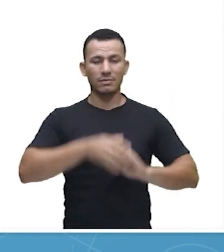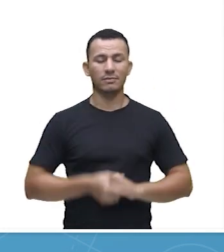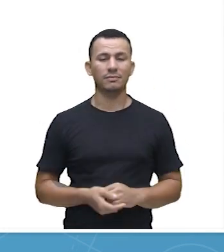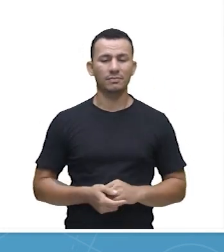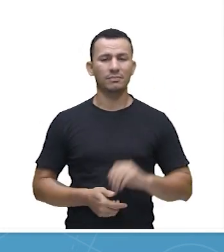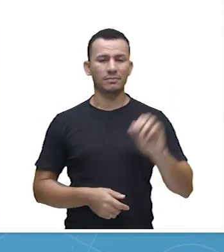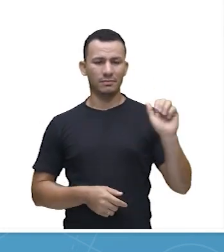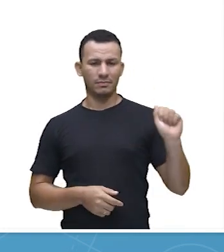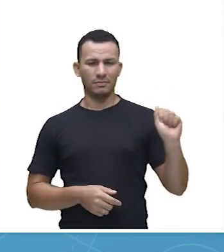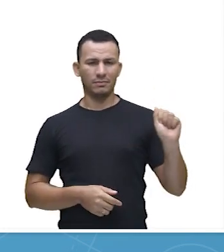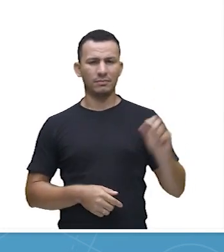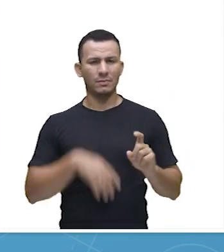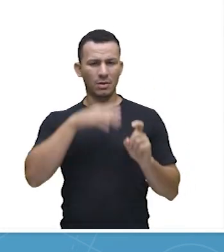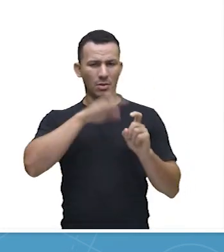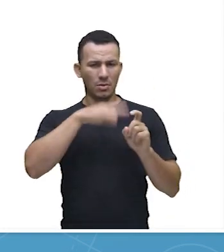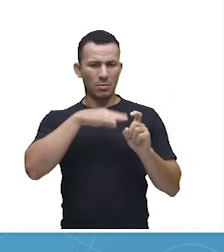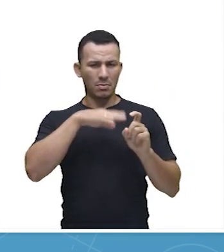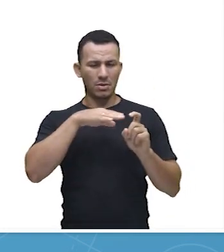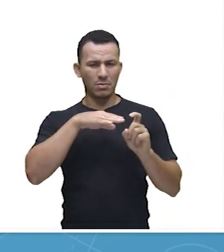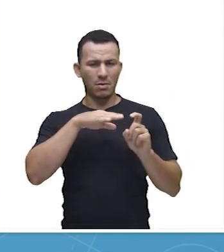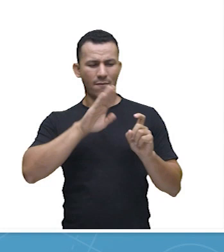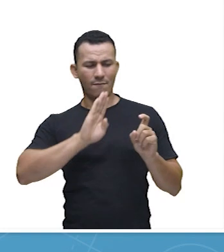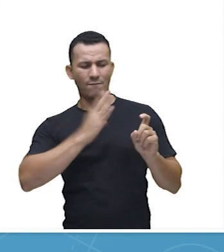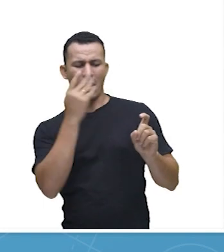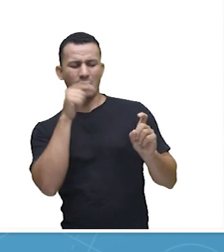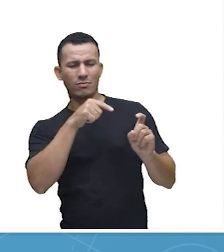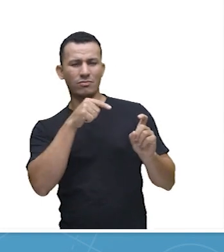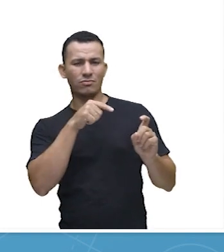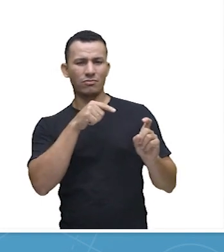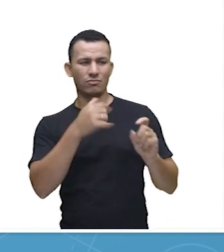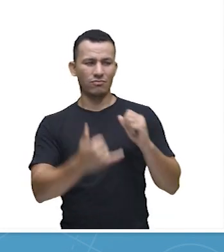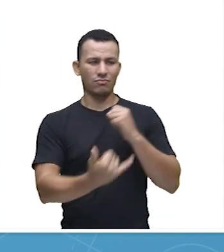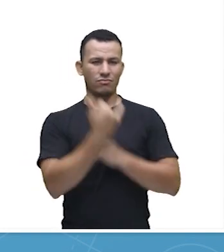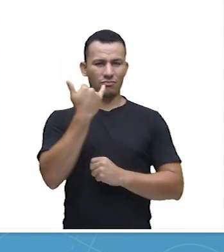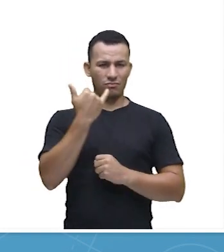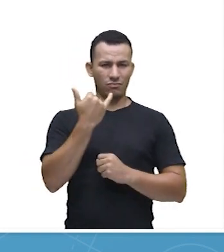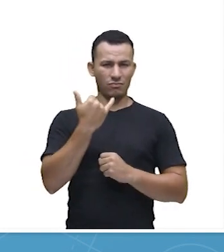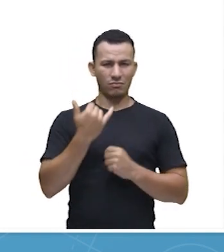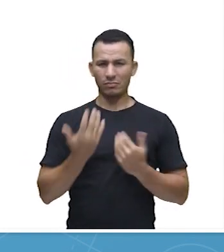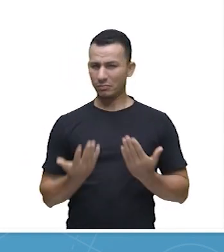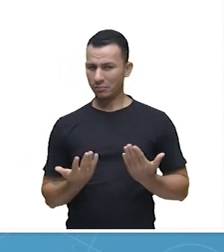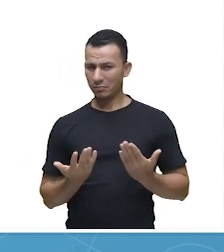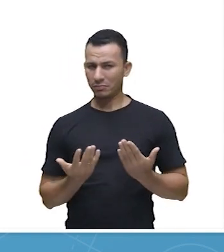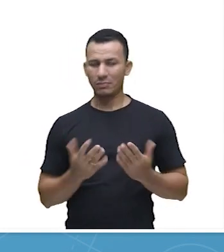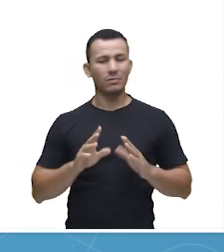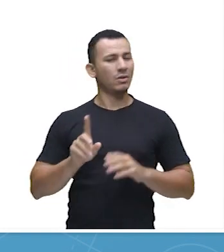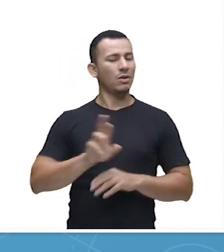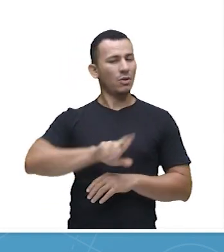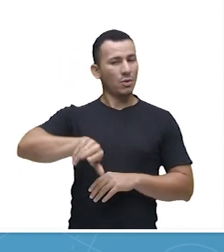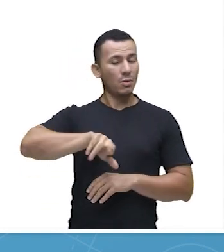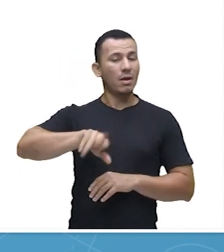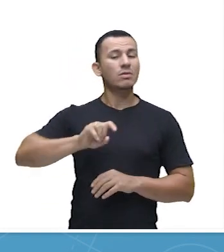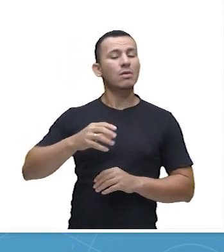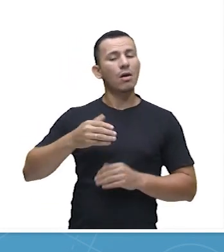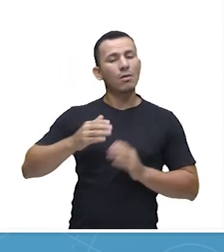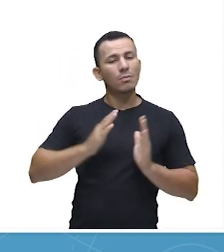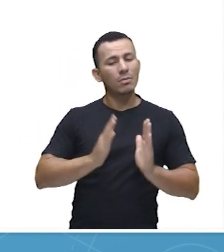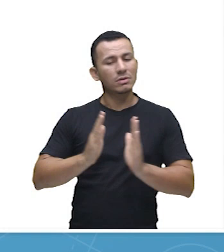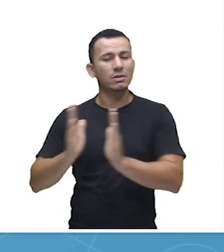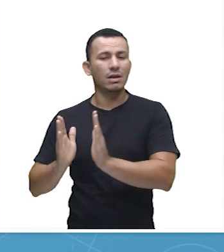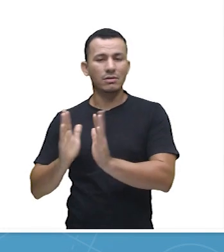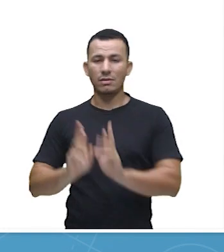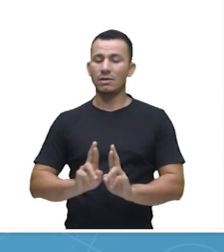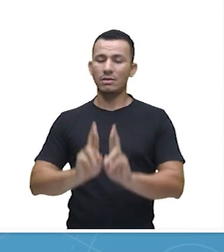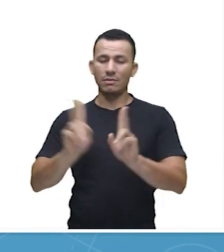A, o mito é falso e enganador? Não, ele apenas tem um processo de construção da verdade que é diferente